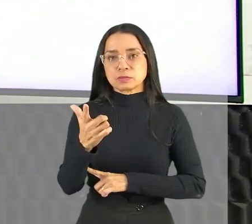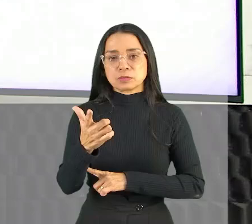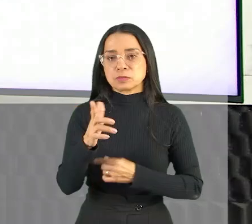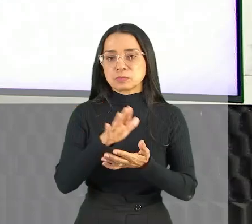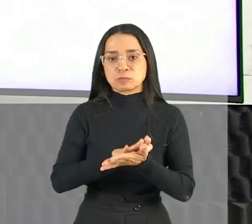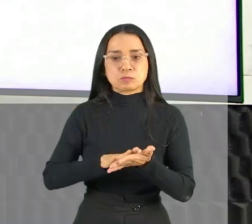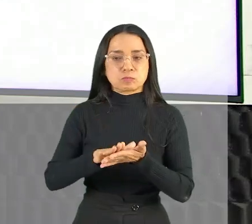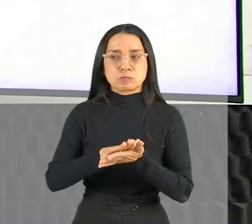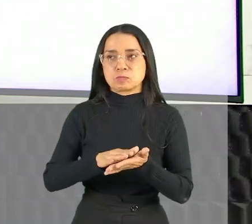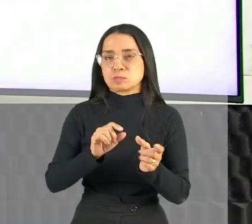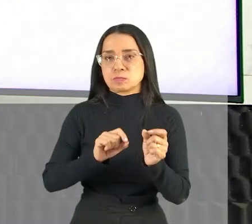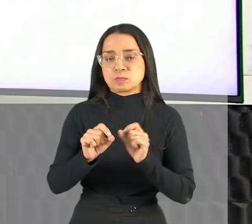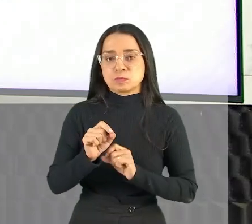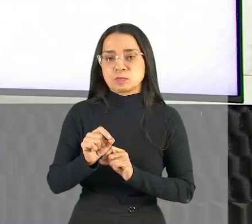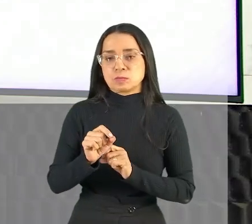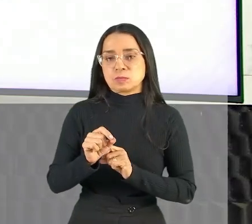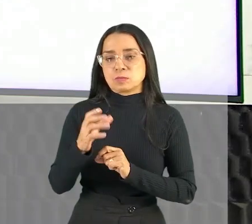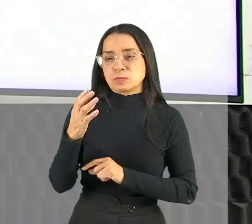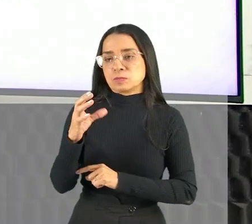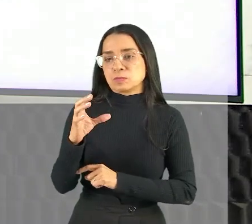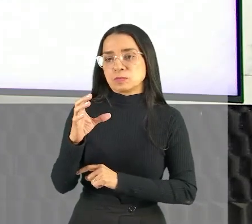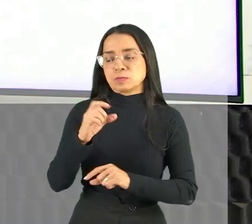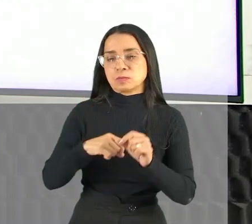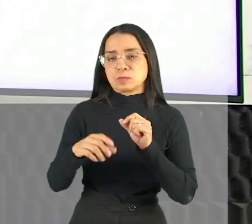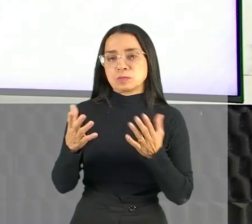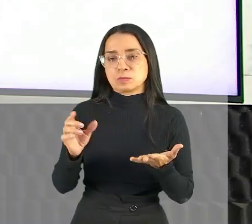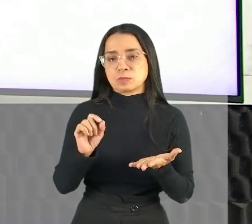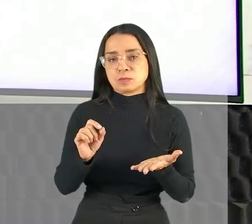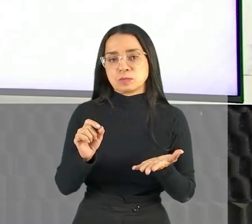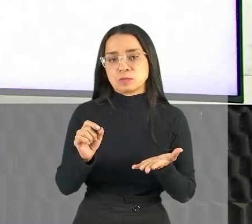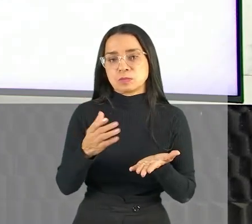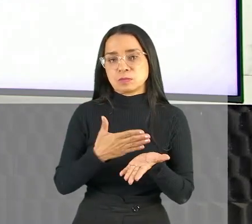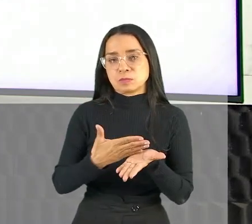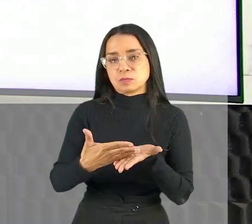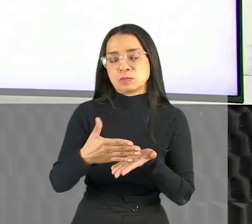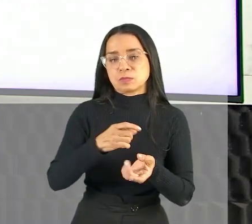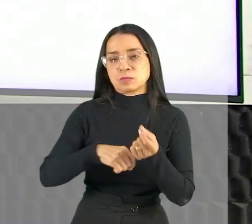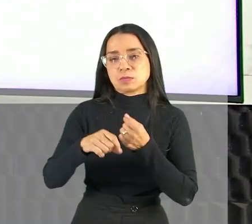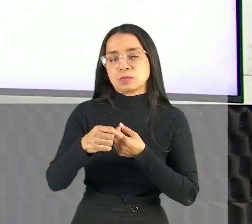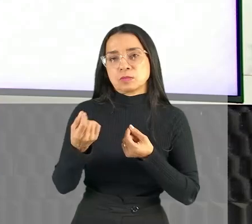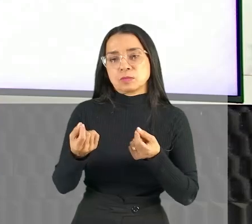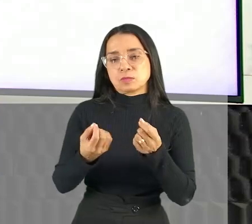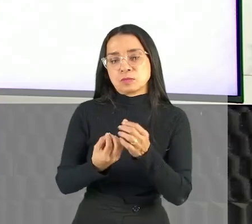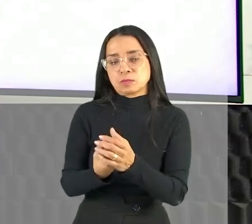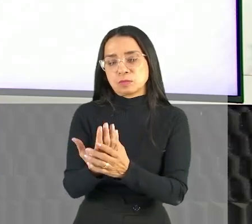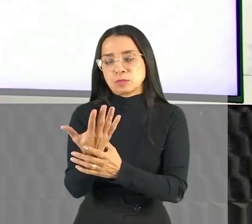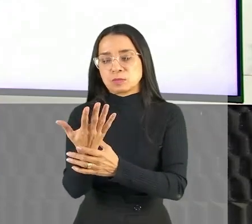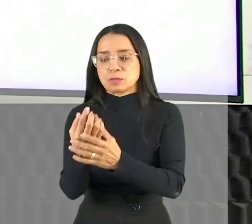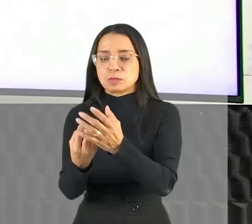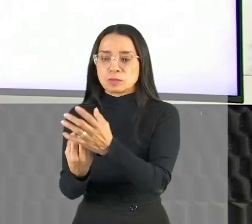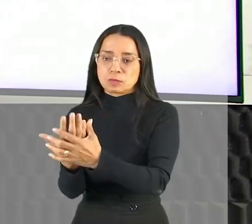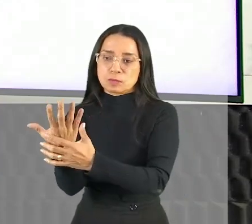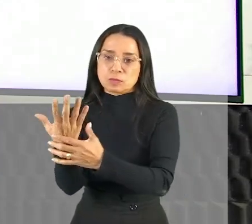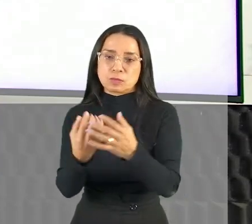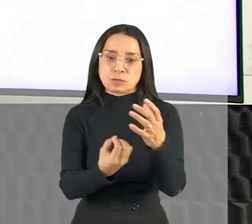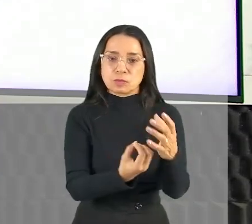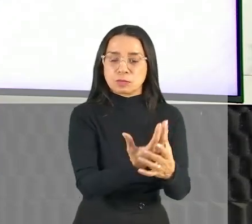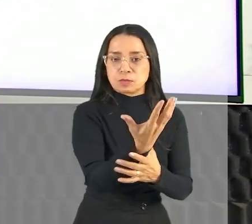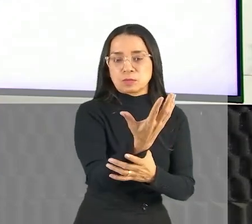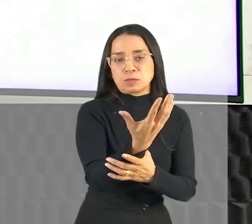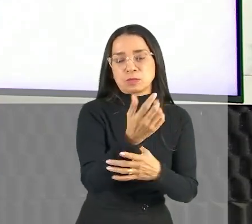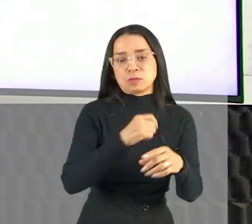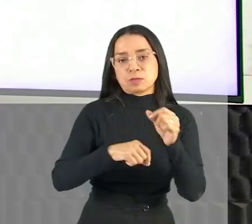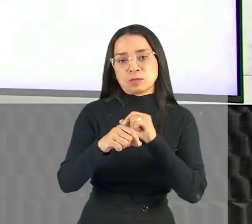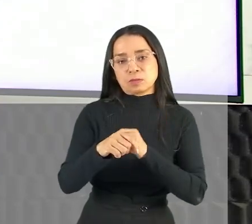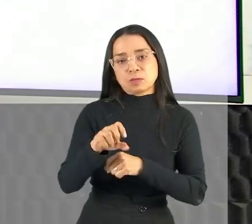nenhuma demanda por carbono, mas aí eu começo a replantar, e aí as minhas plantas começam a crescer, elas